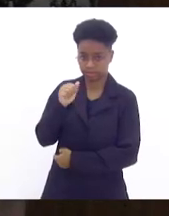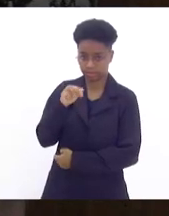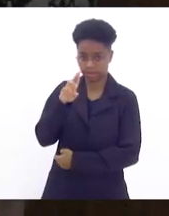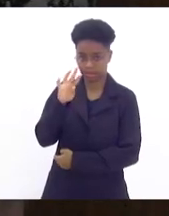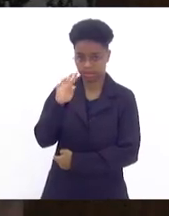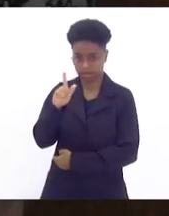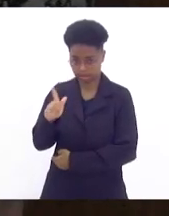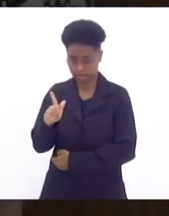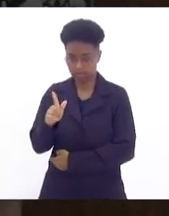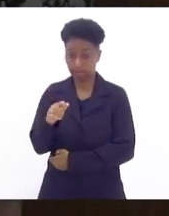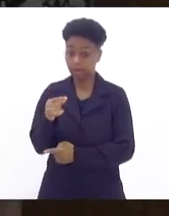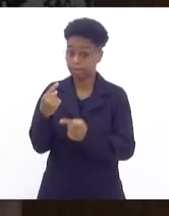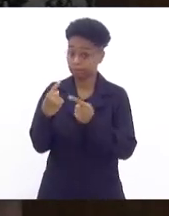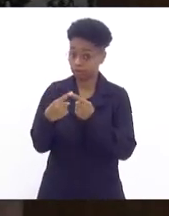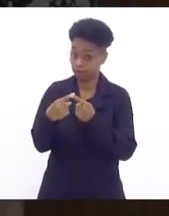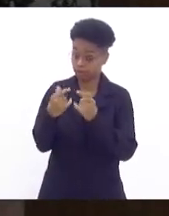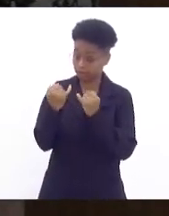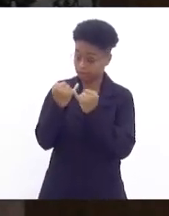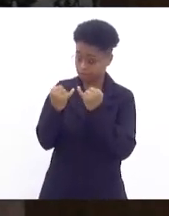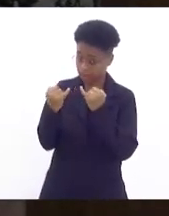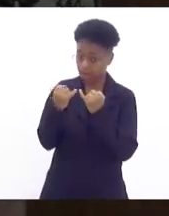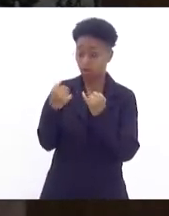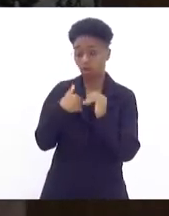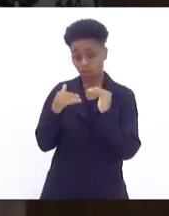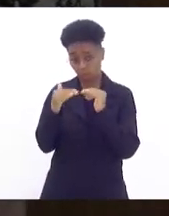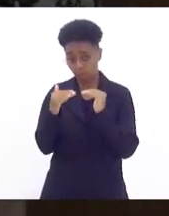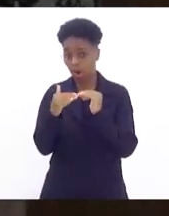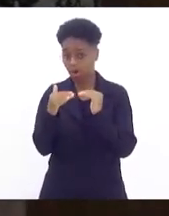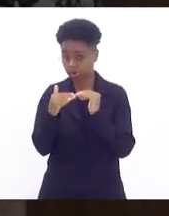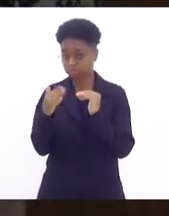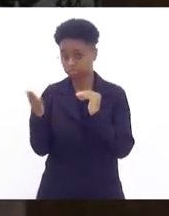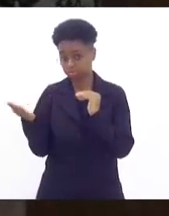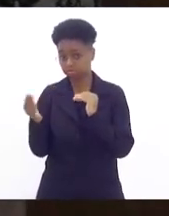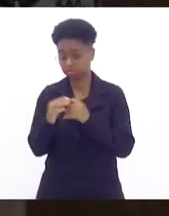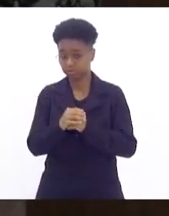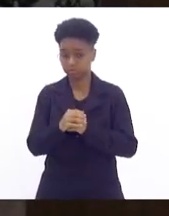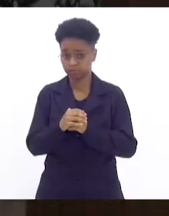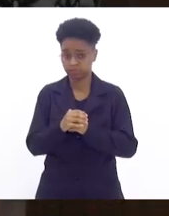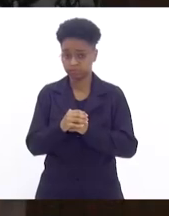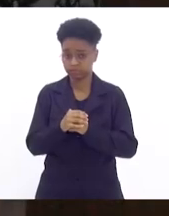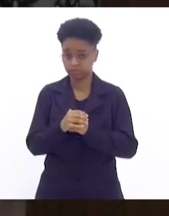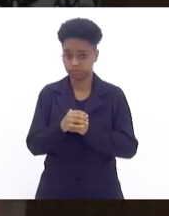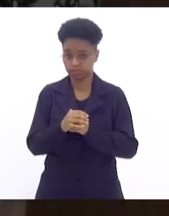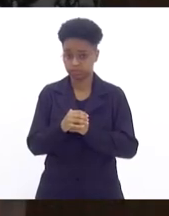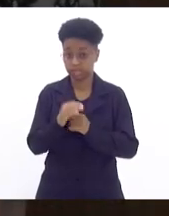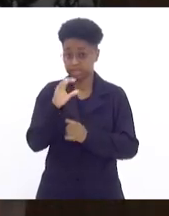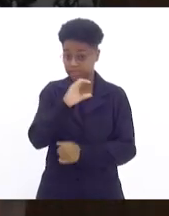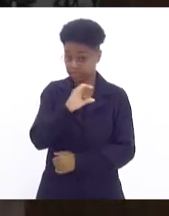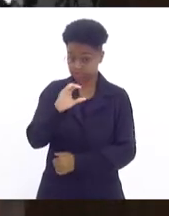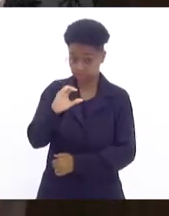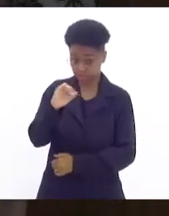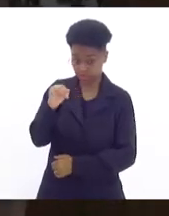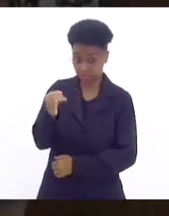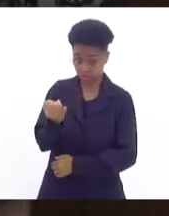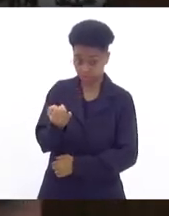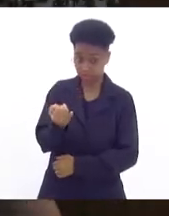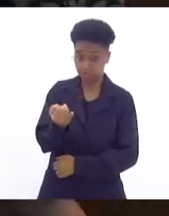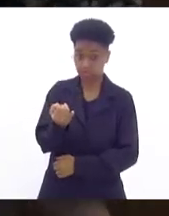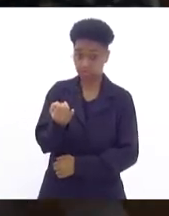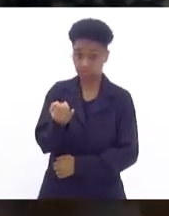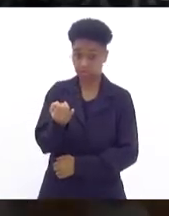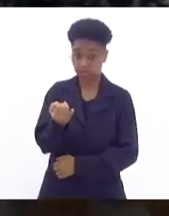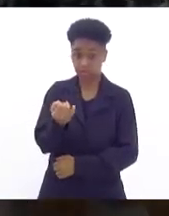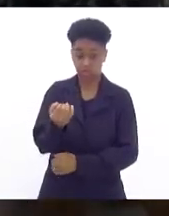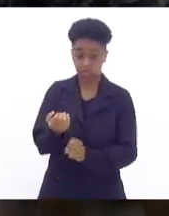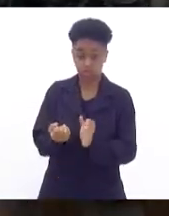Em parte eu concordo com assertiva dele a ccj não firma